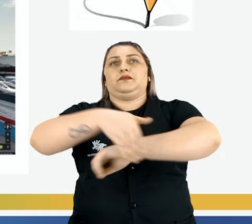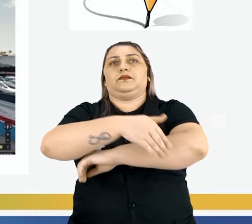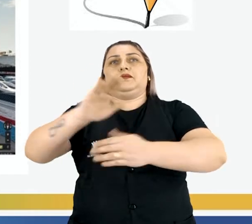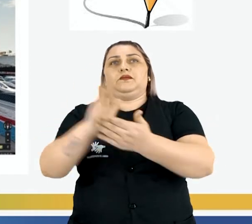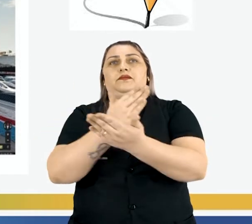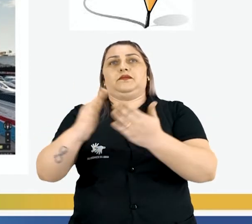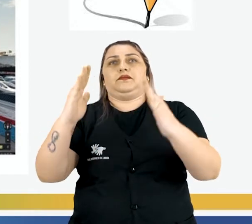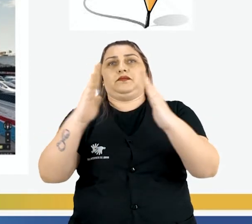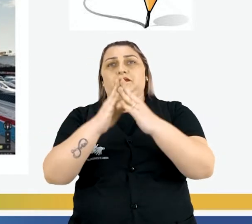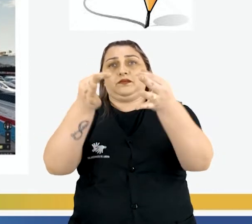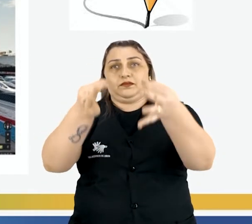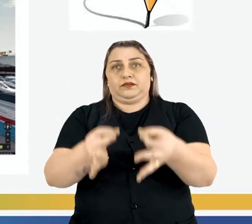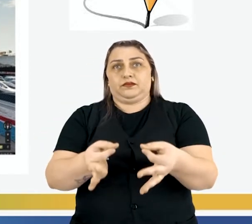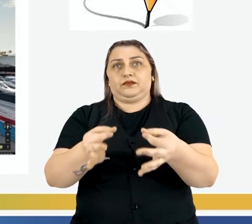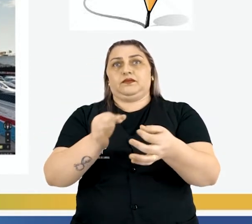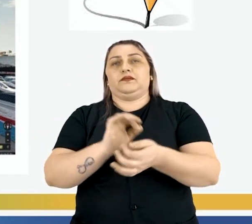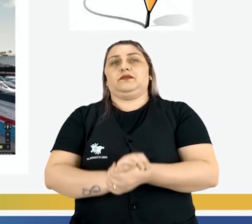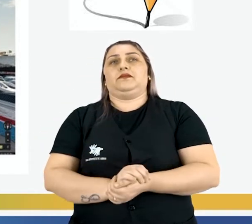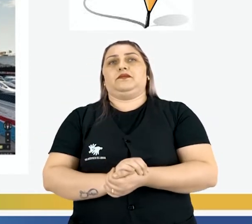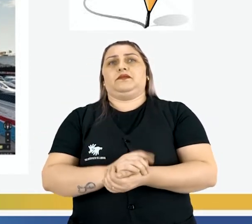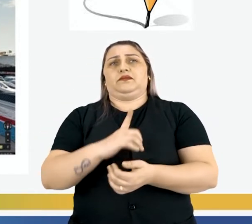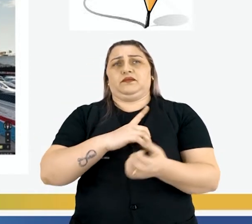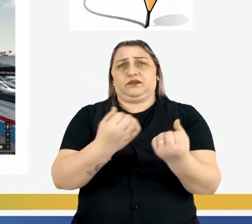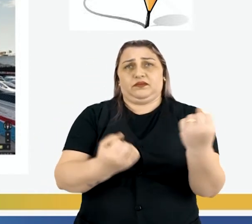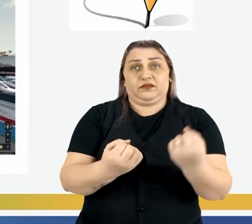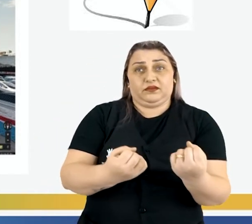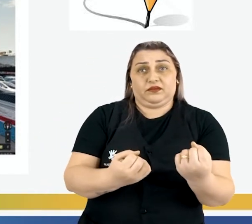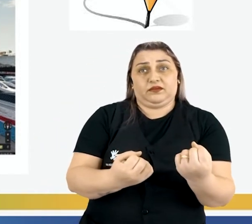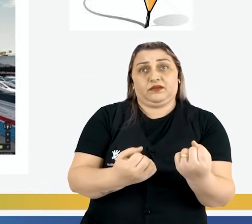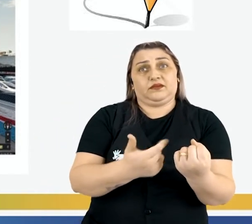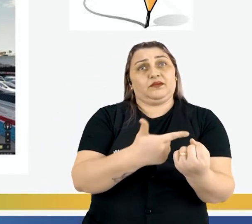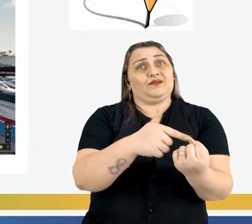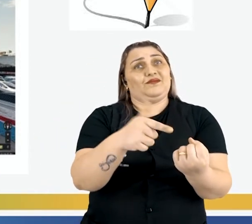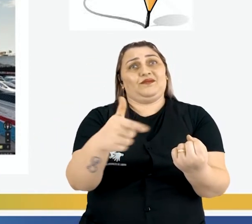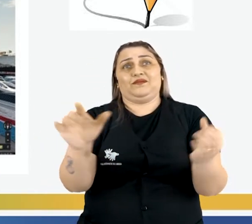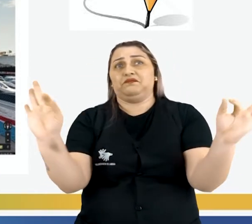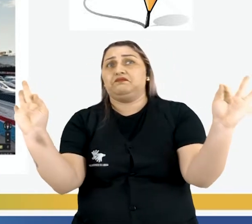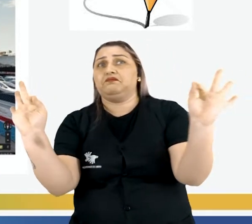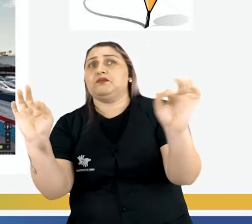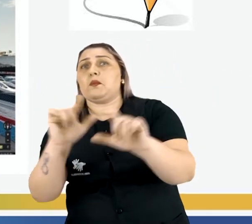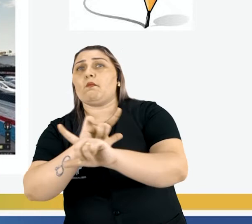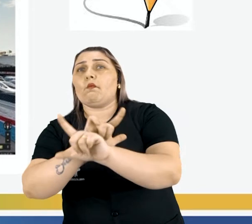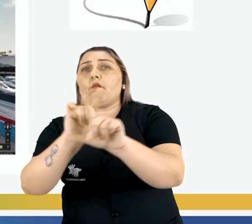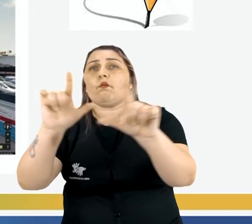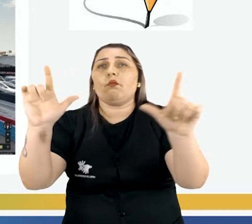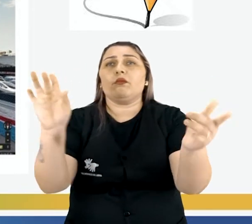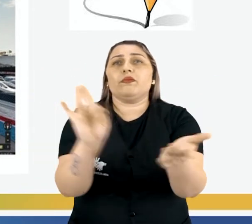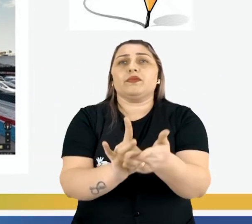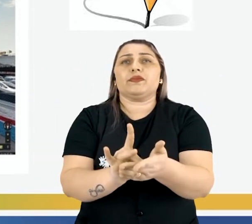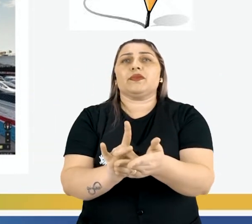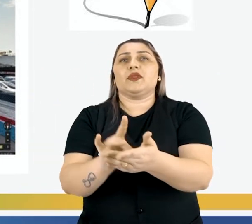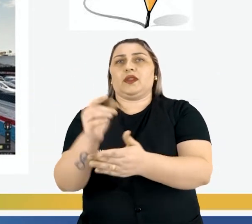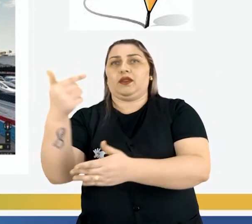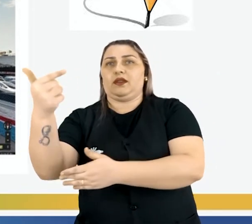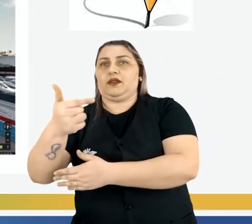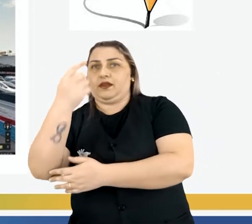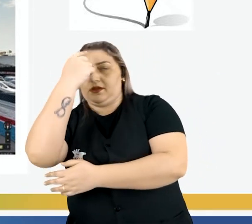algumas casas, correto? Tem carro? Não tem muito carro, não é verdade? E na segunda